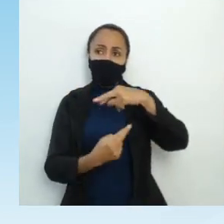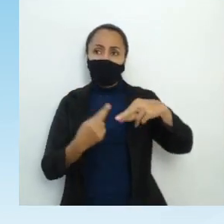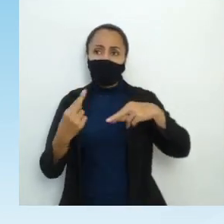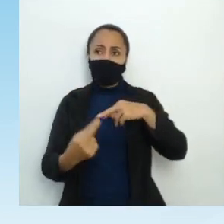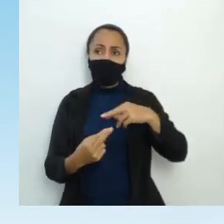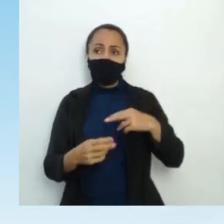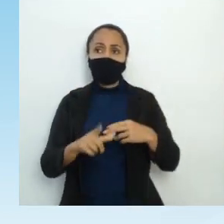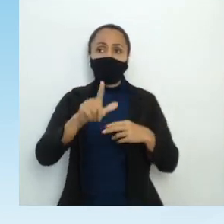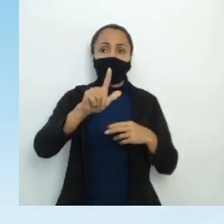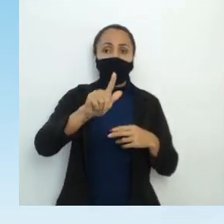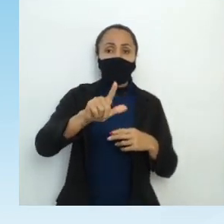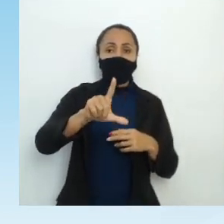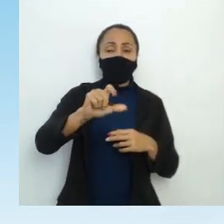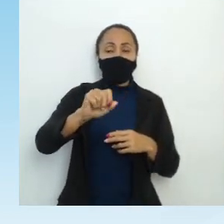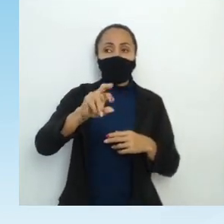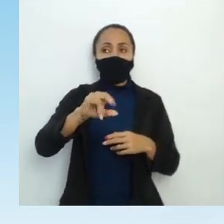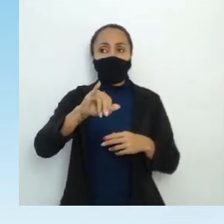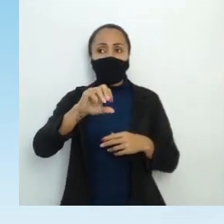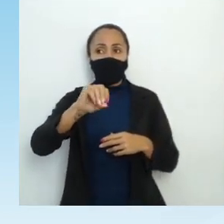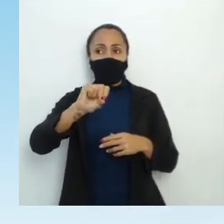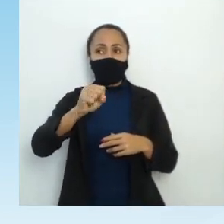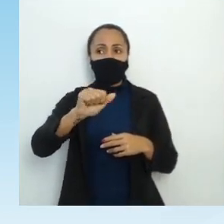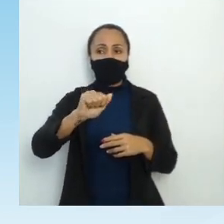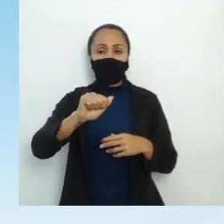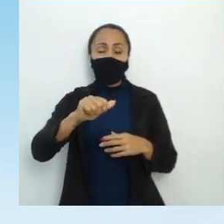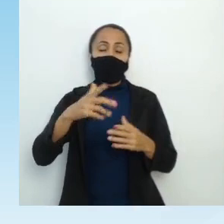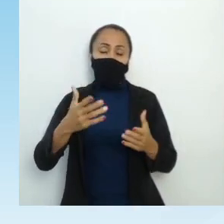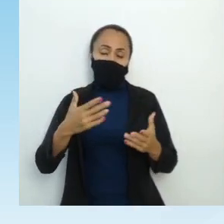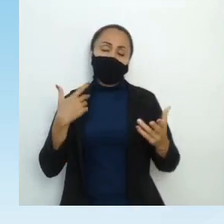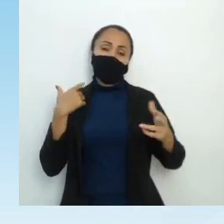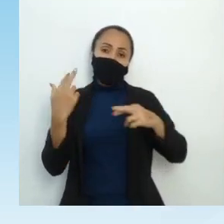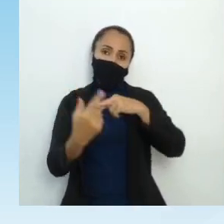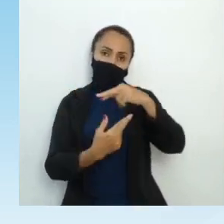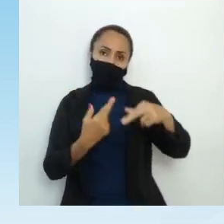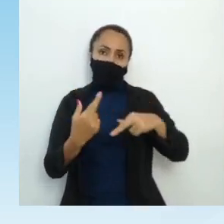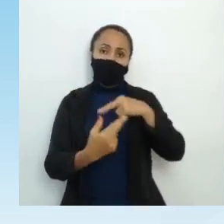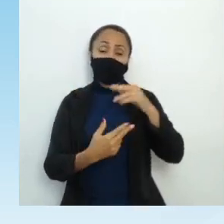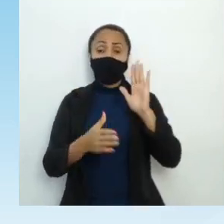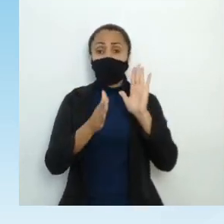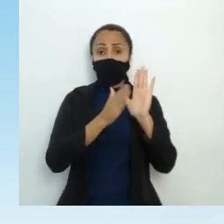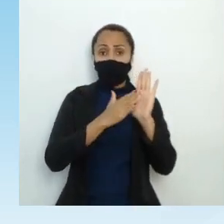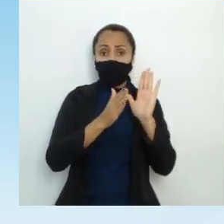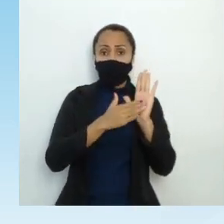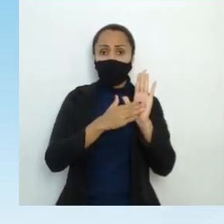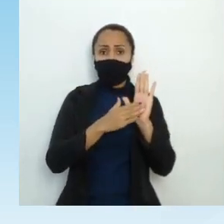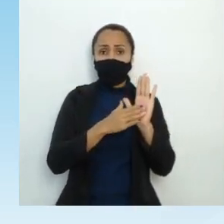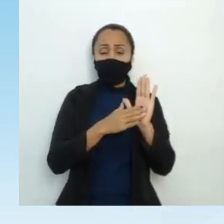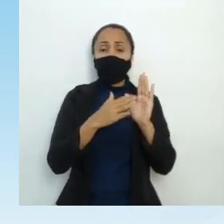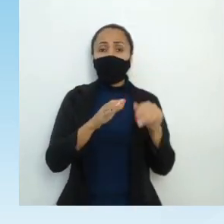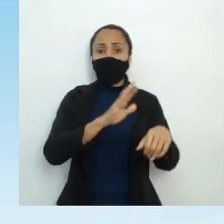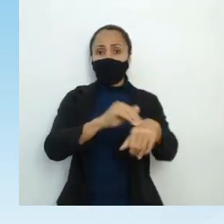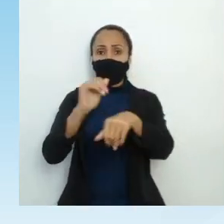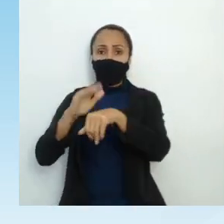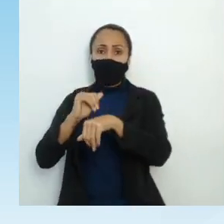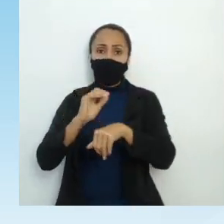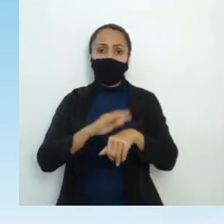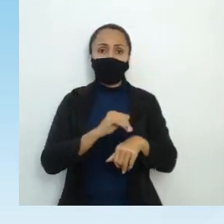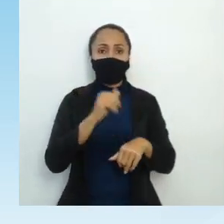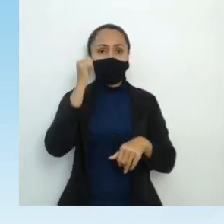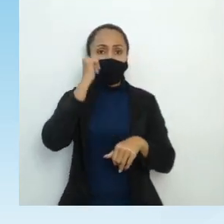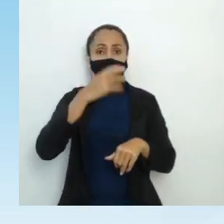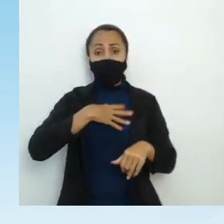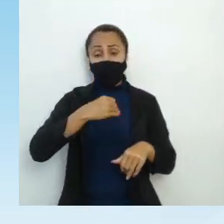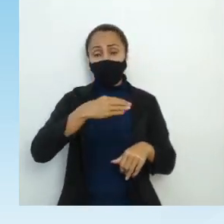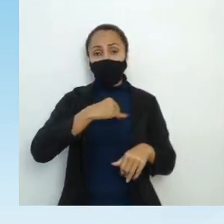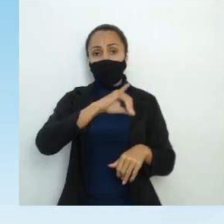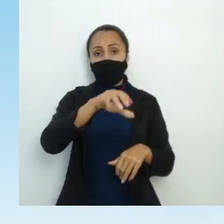Gloriosa. Bom, vale ressaltar que nesse momento da Revolução Gloriosa, a proposta seria chamar a filha de Jaime II, né, a Maria II, que era